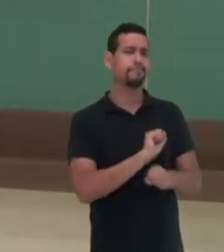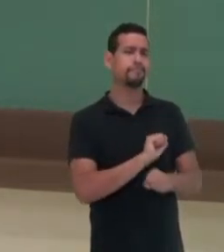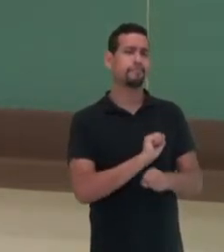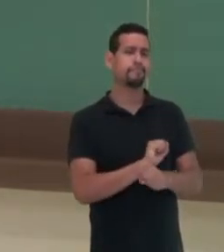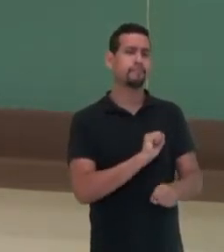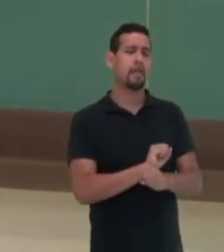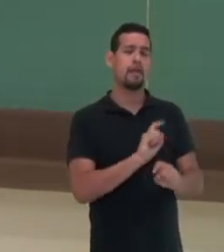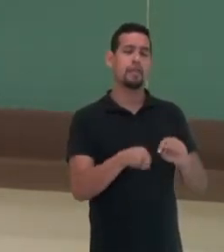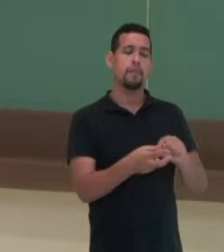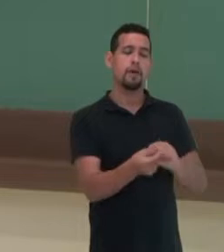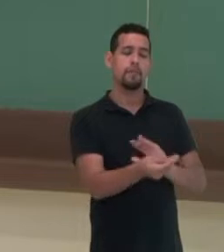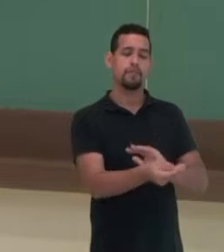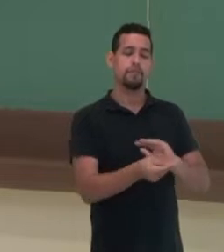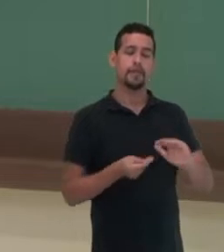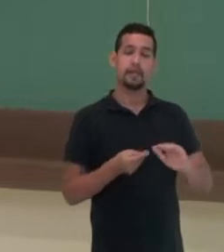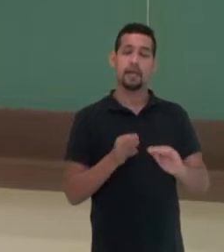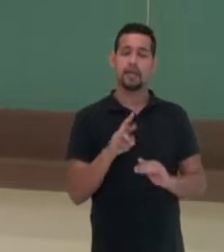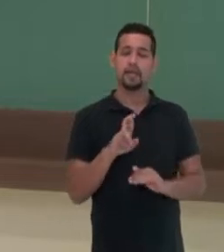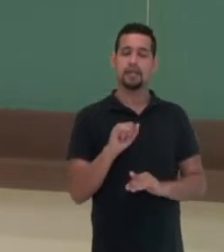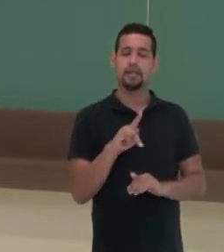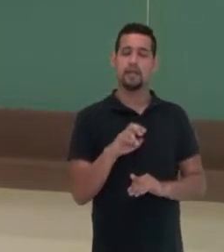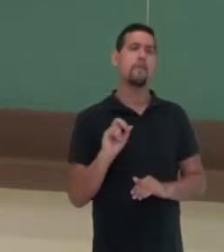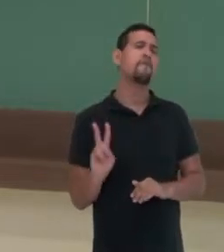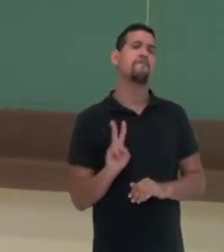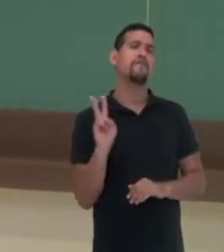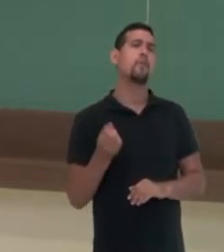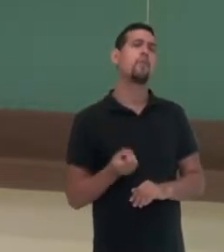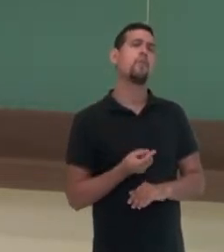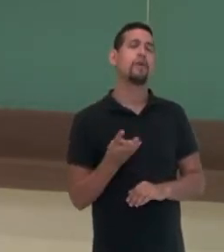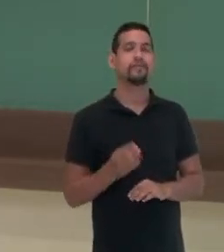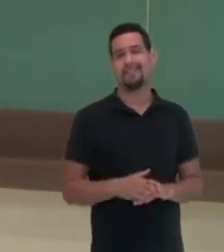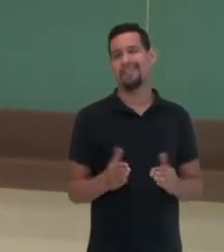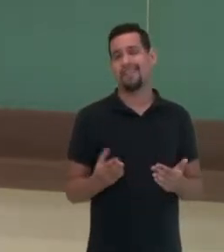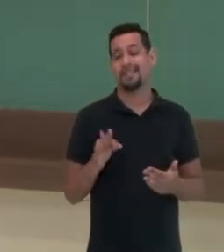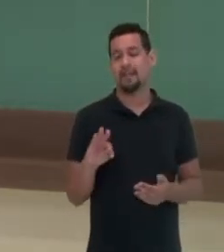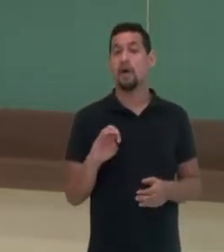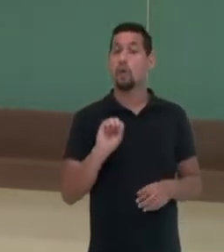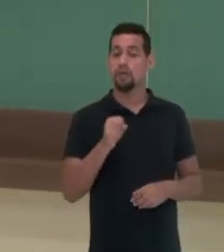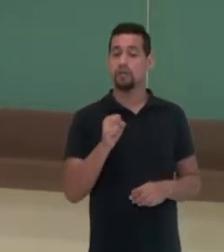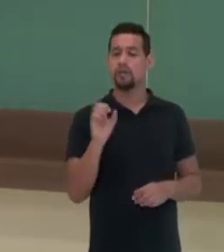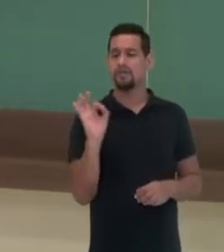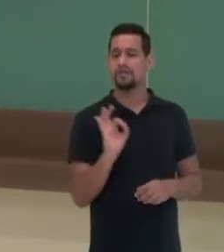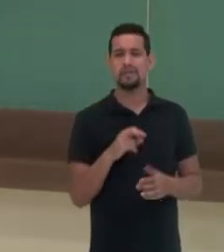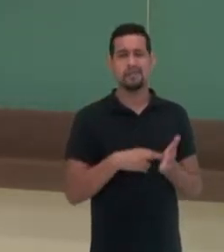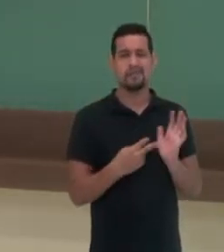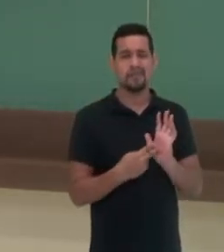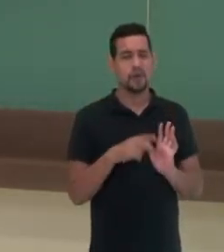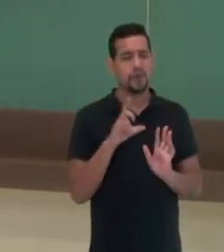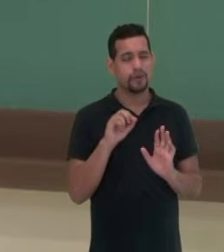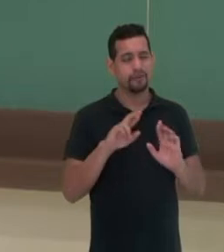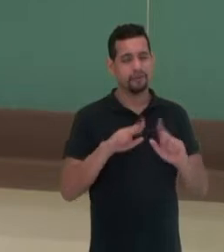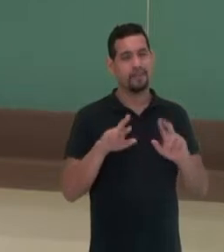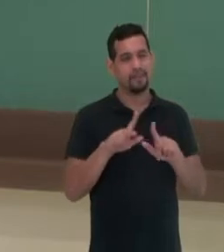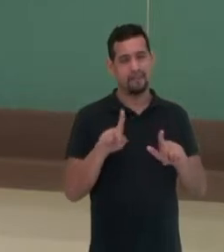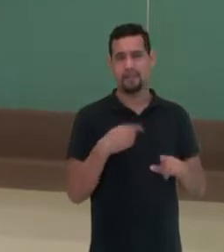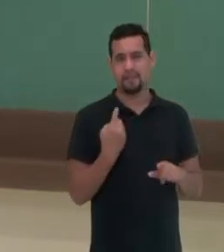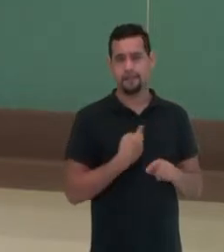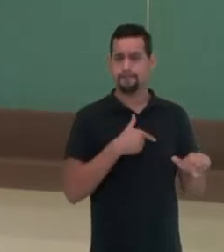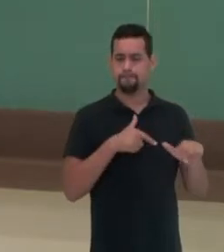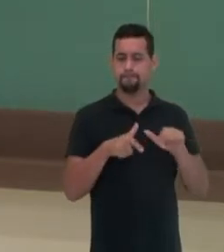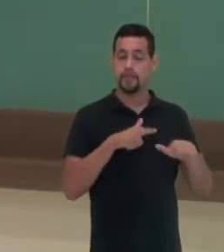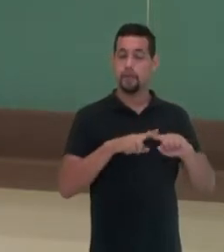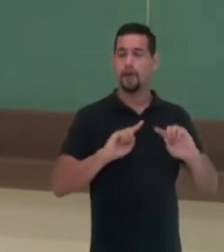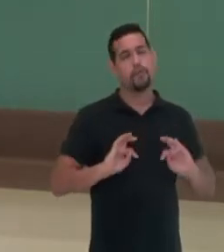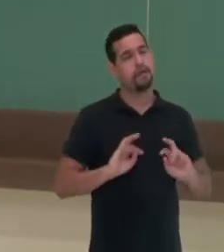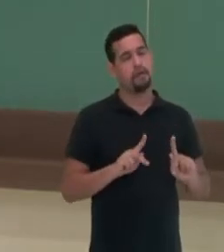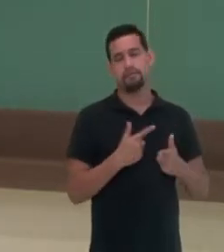para poder retirar o triplo do valor? Claro que essa taxa de 8% é um pouquinho fora do nosso mercado, mas